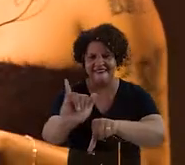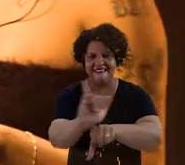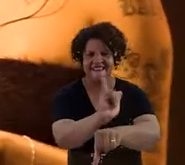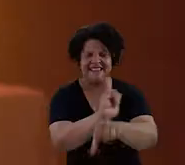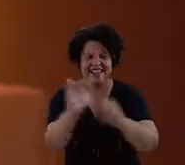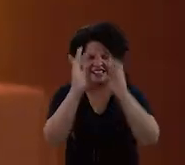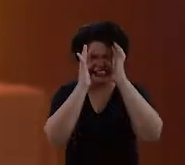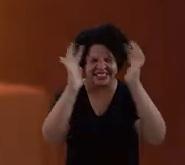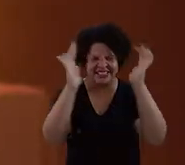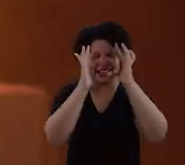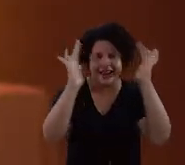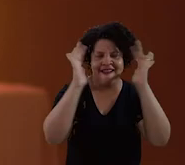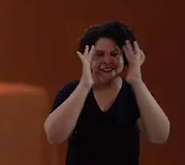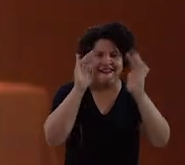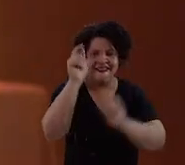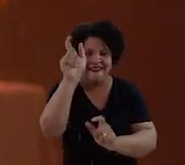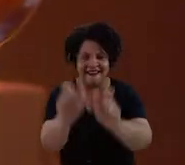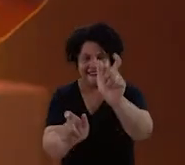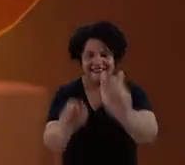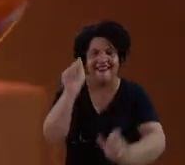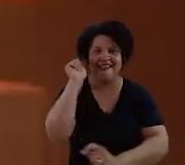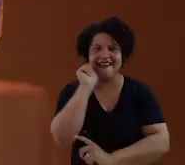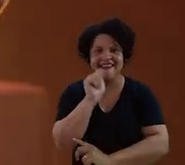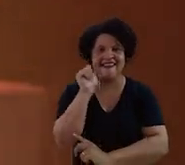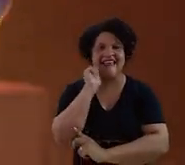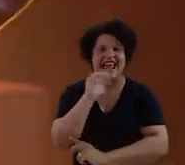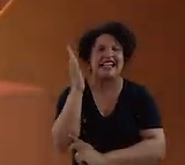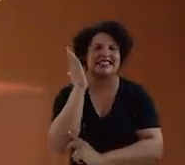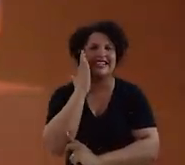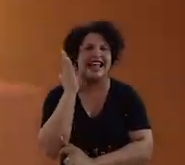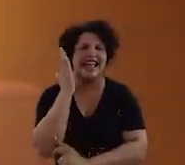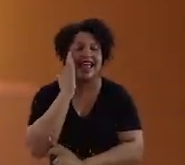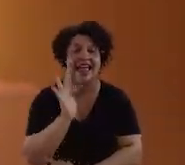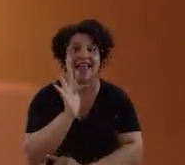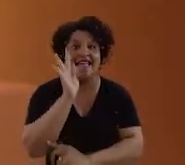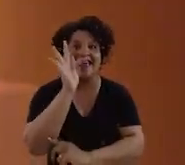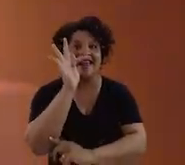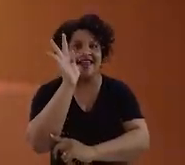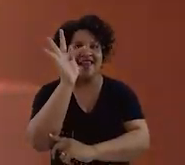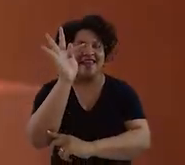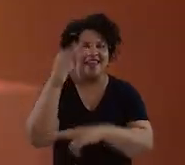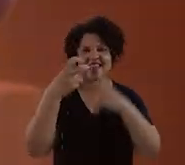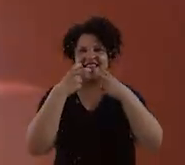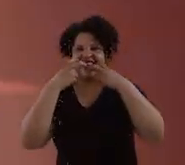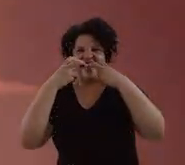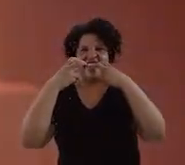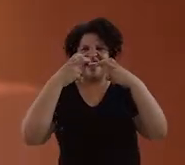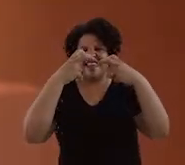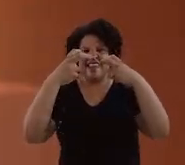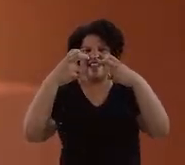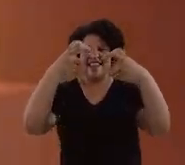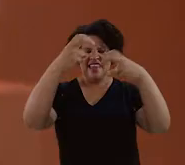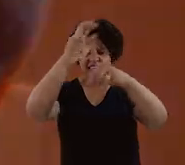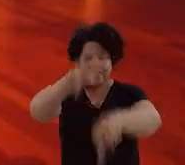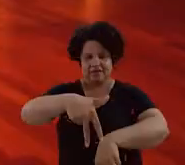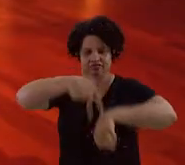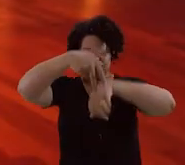só beat, vixe. Ela pegou a visão do meu kit. Essa mina grita fuck bitch. No groove do grave ela não resiste. Só beat,